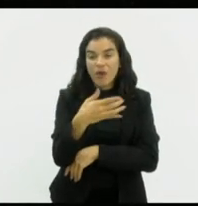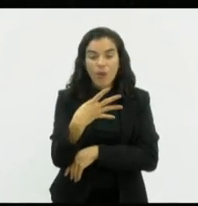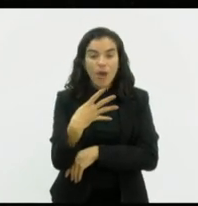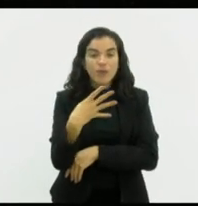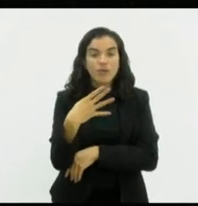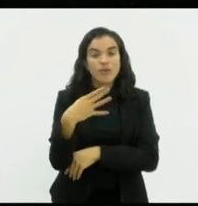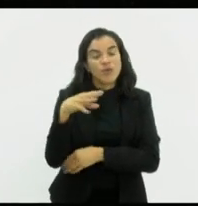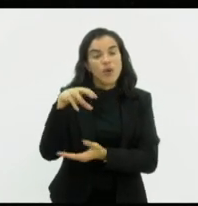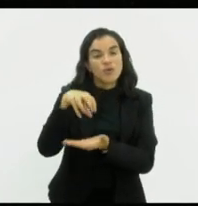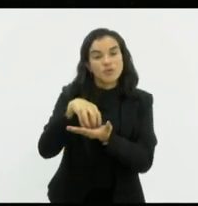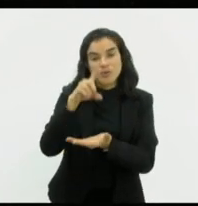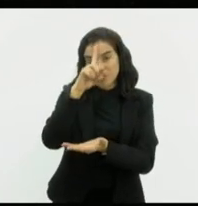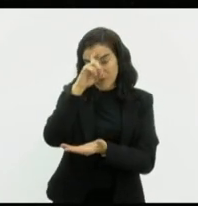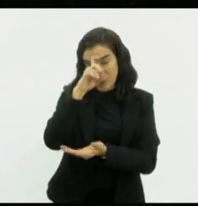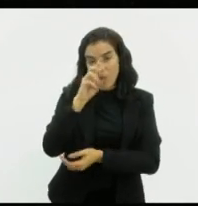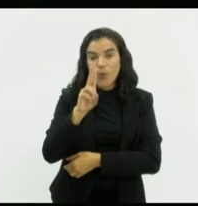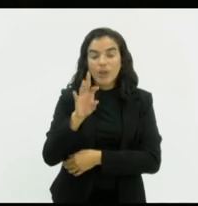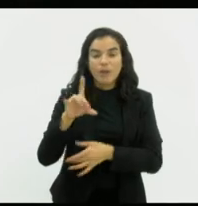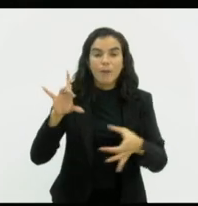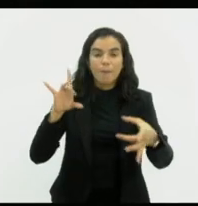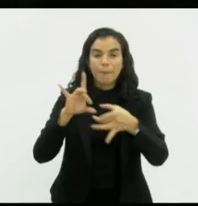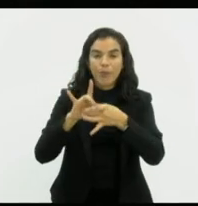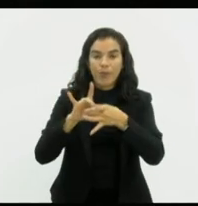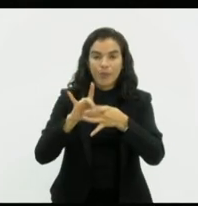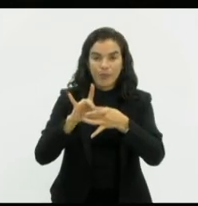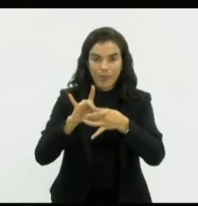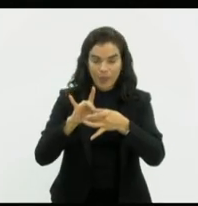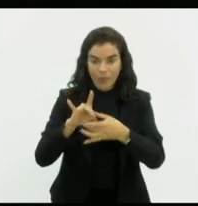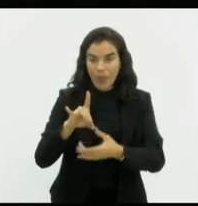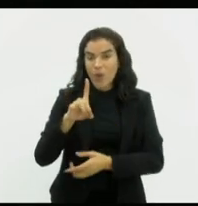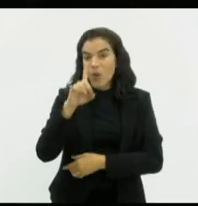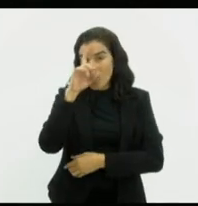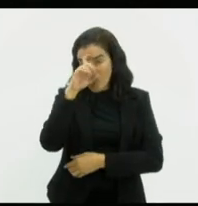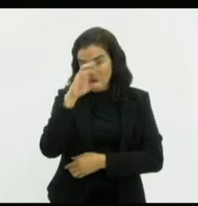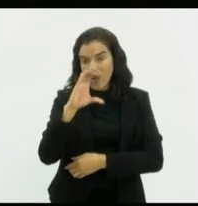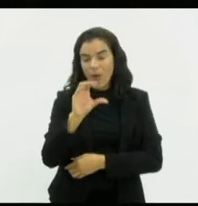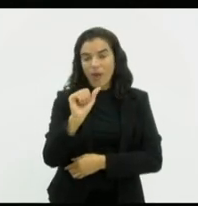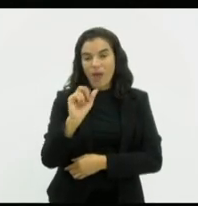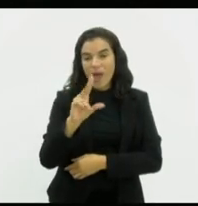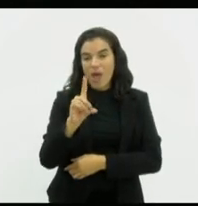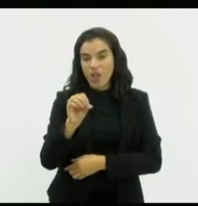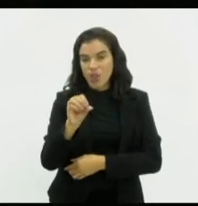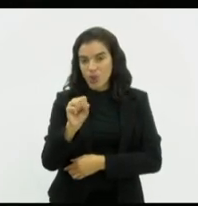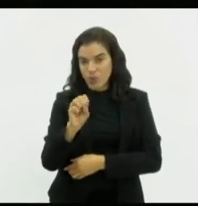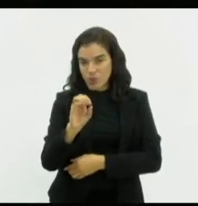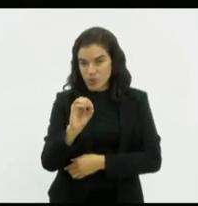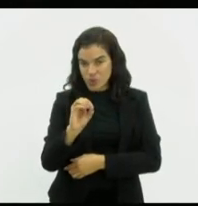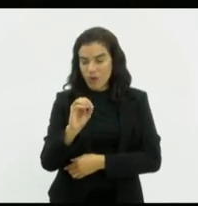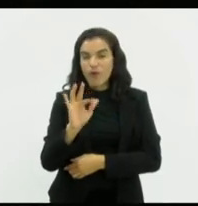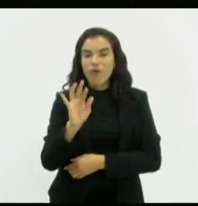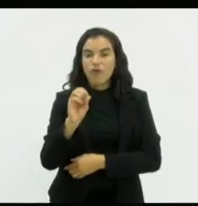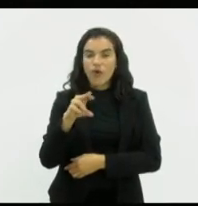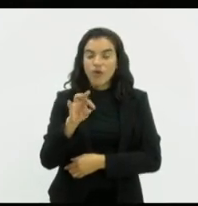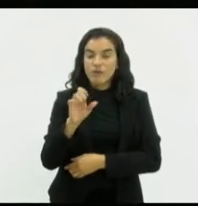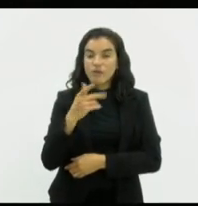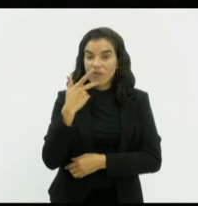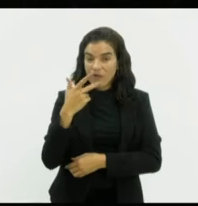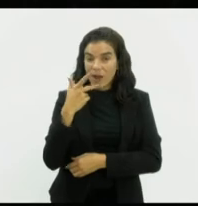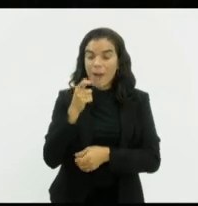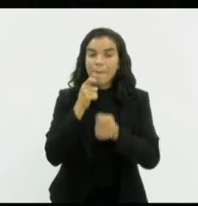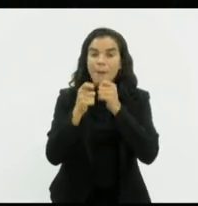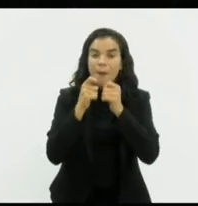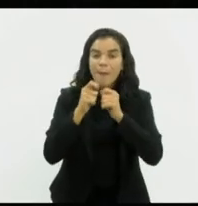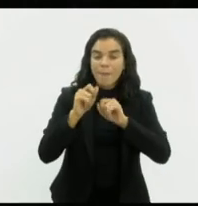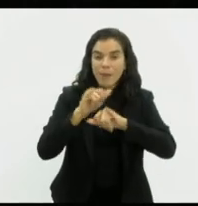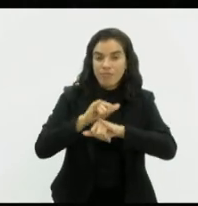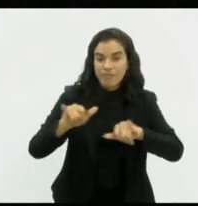que estão lacrados e cadeados. O Hospital Cardoso Fontes, pelo que me lembro, foi citado na matéria